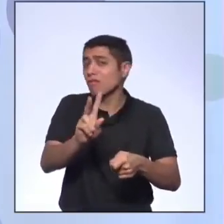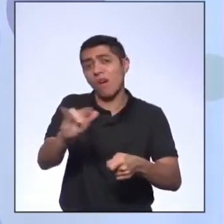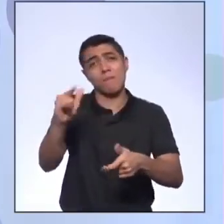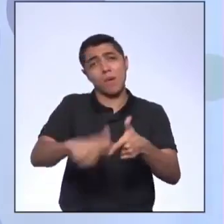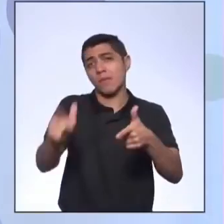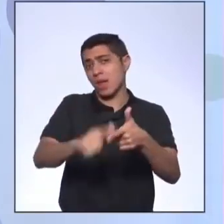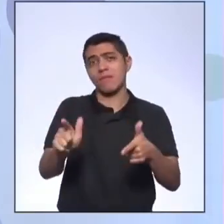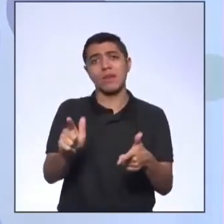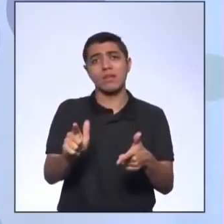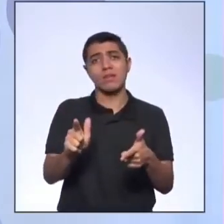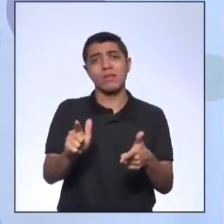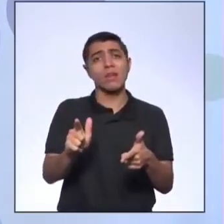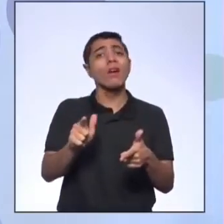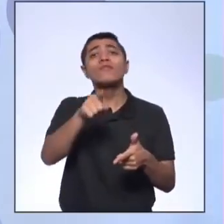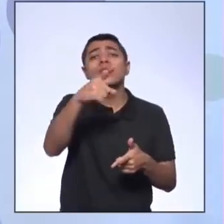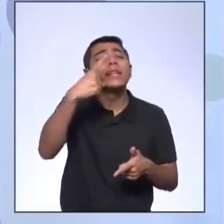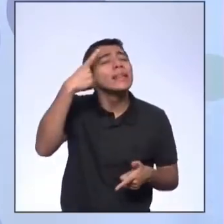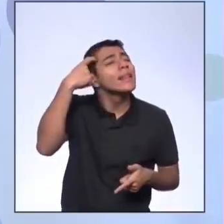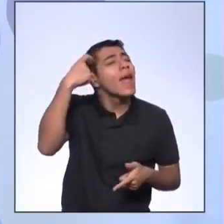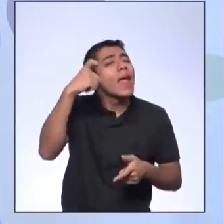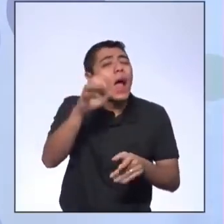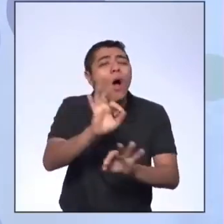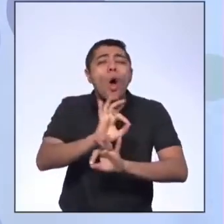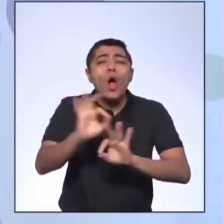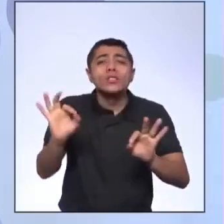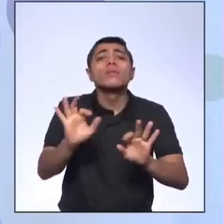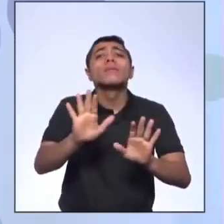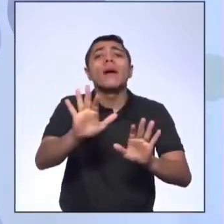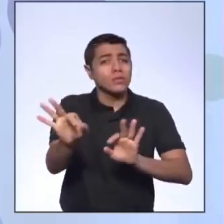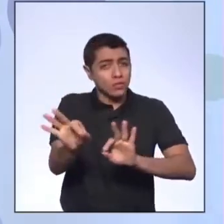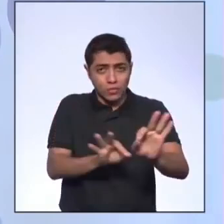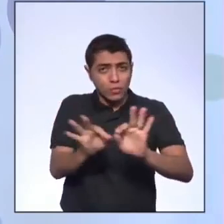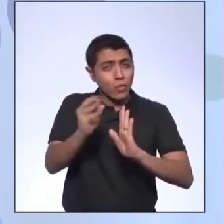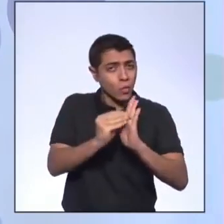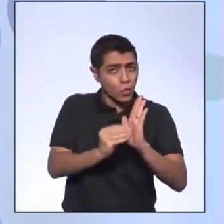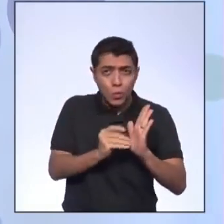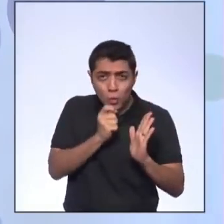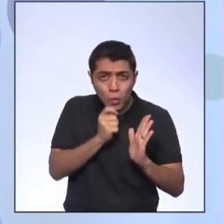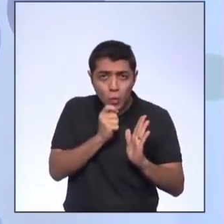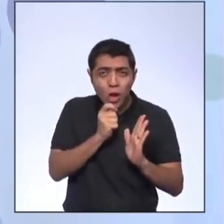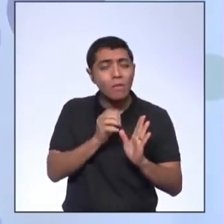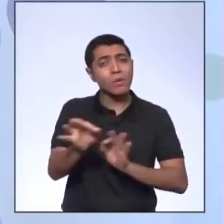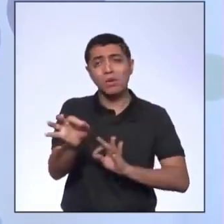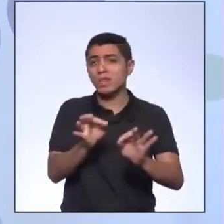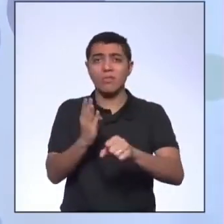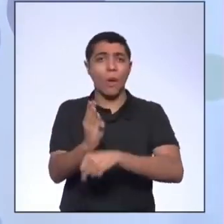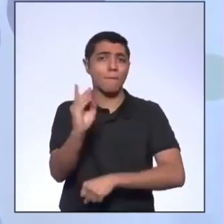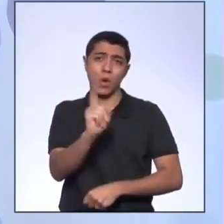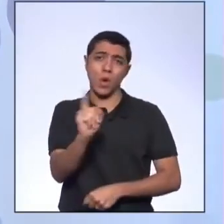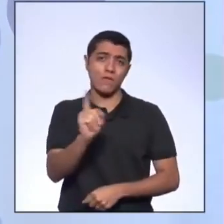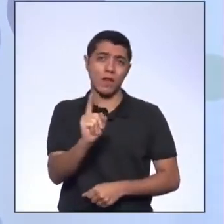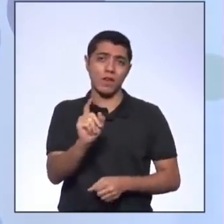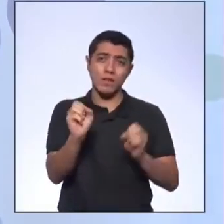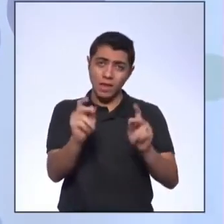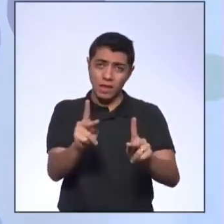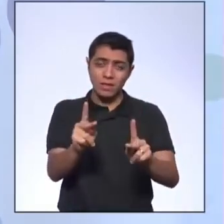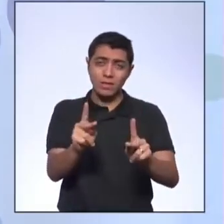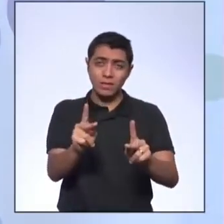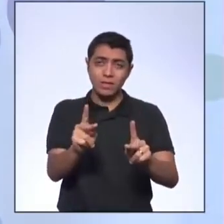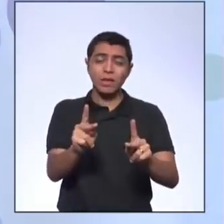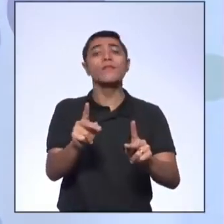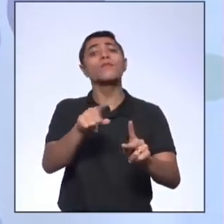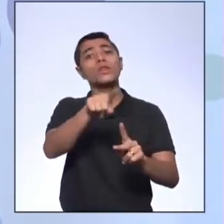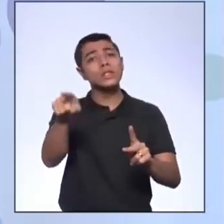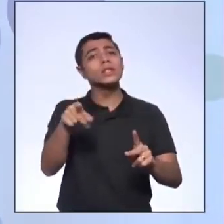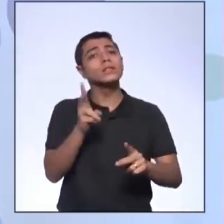brilhante, você vai ter uma certa dificuldade em fazer esse projeto ser aprovado, tá? Então, sempre pensem, né, no público-alvo